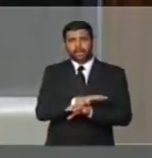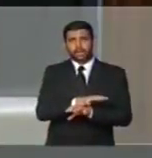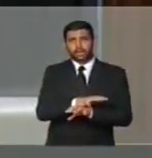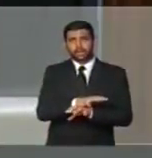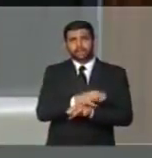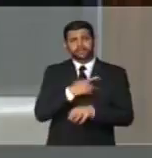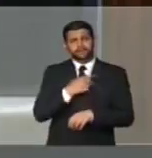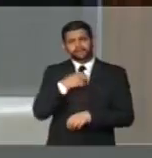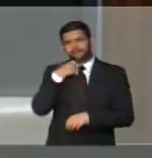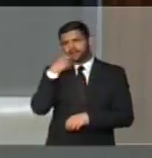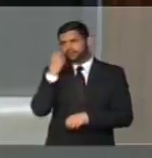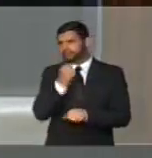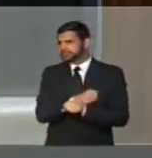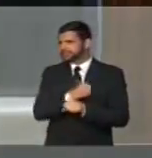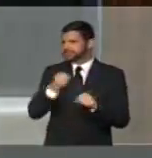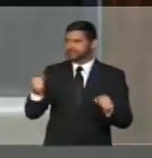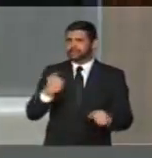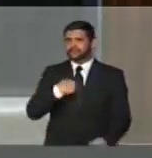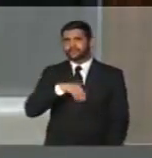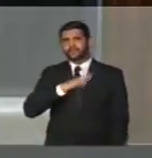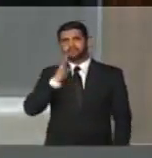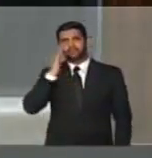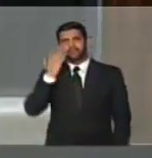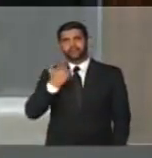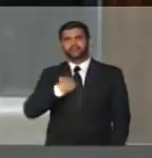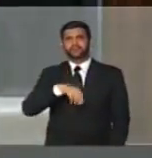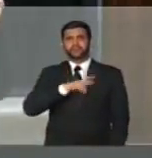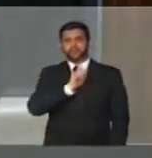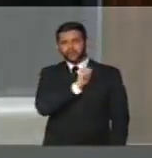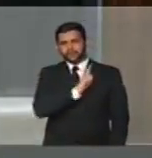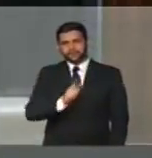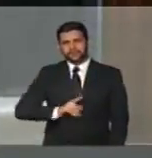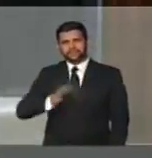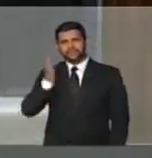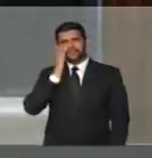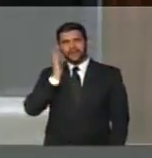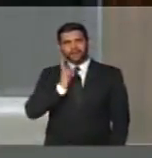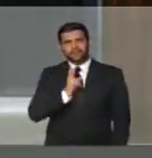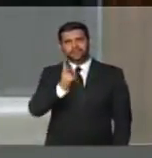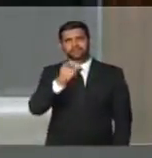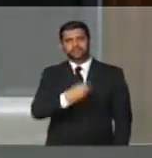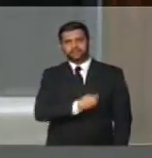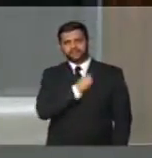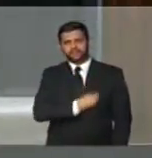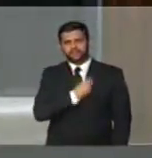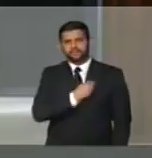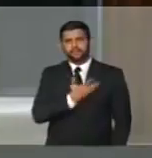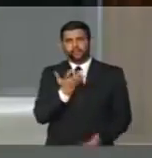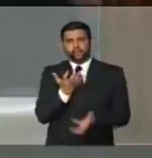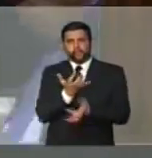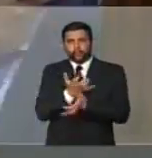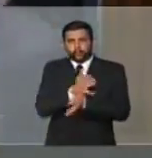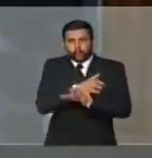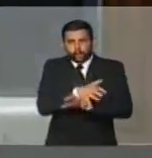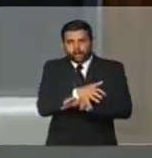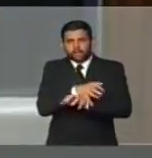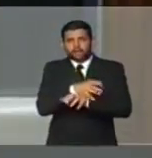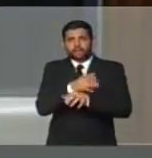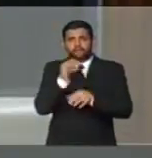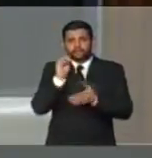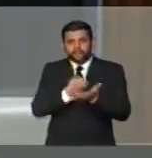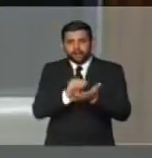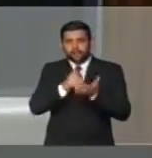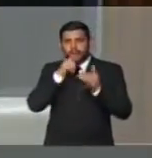dizer, não dá para você entender se o governo sabe que para conviver com as secas, e a